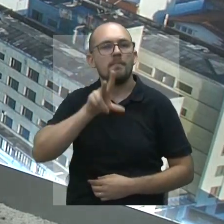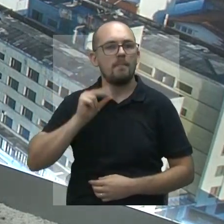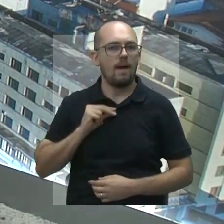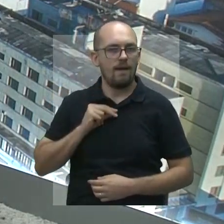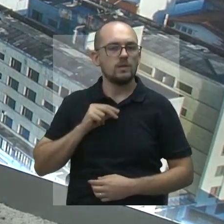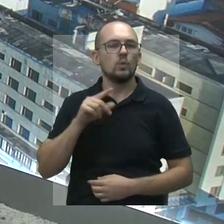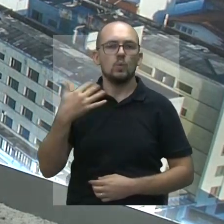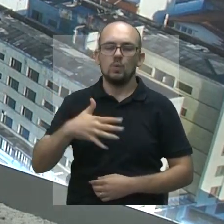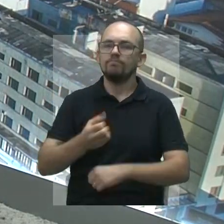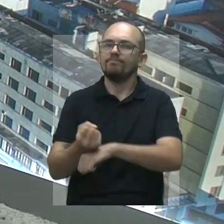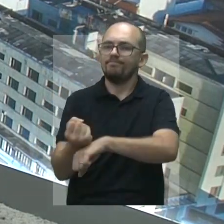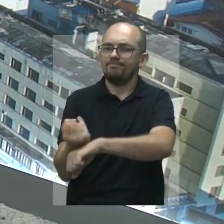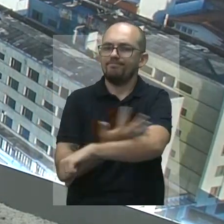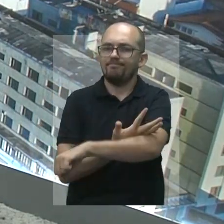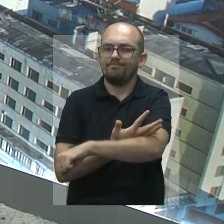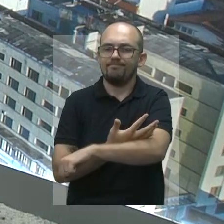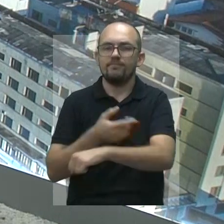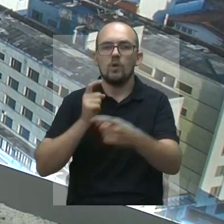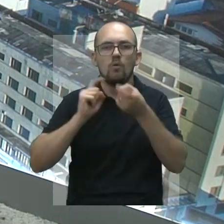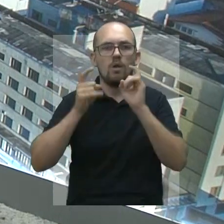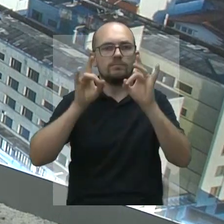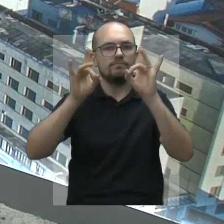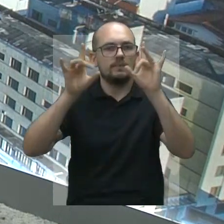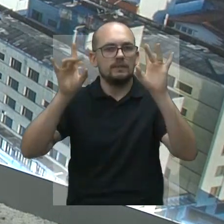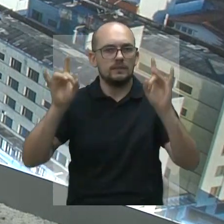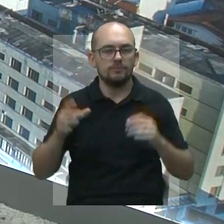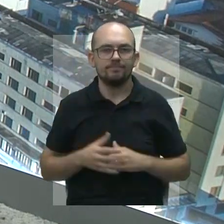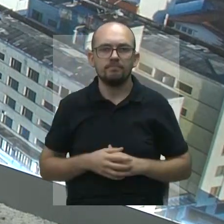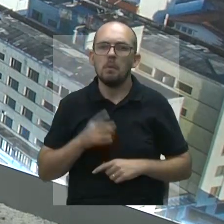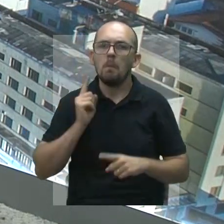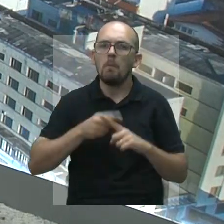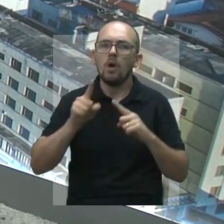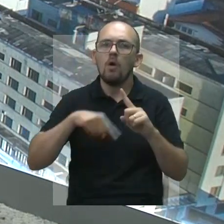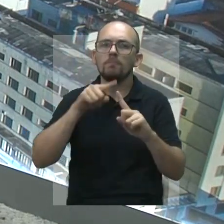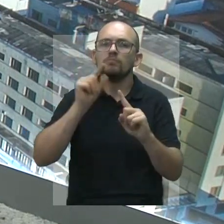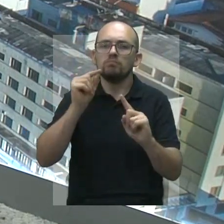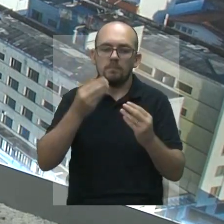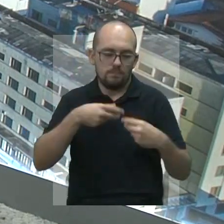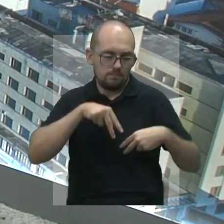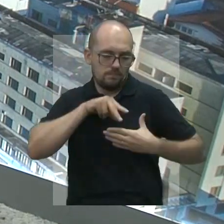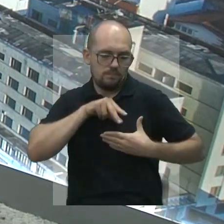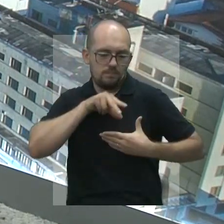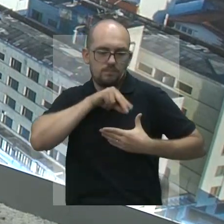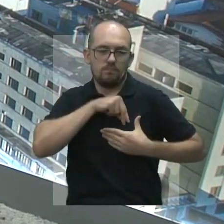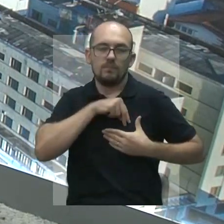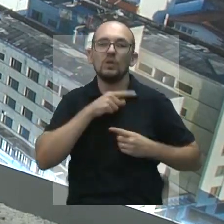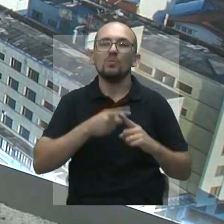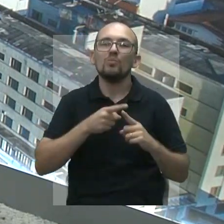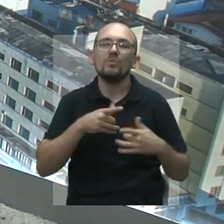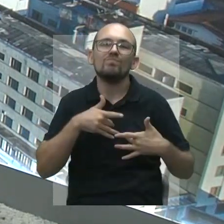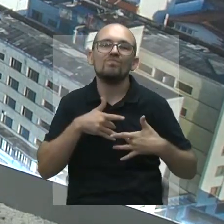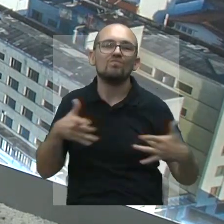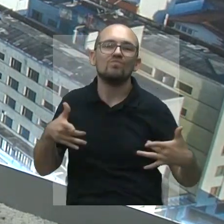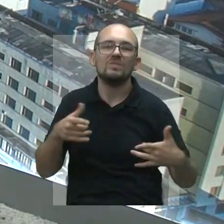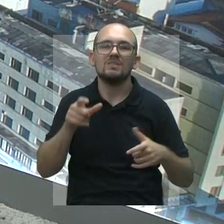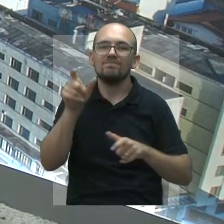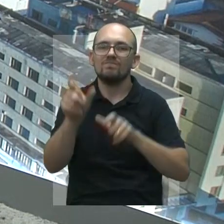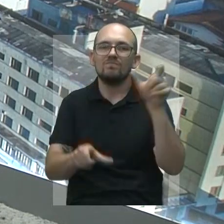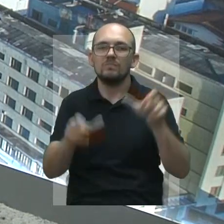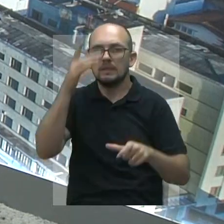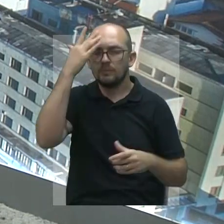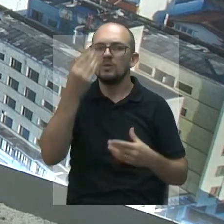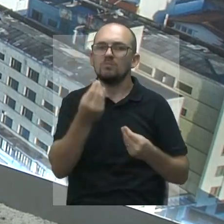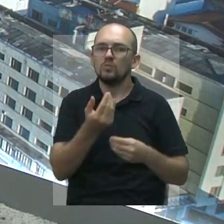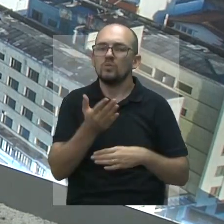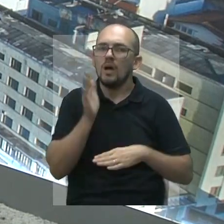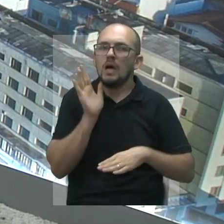solene emocionante. O objetivo da premiação é valorizar o gesto altruísta de quem literalmente dá